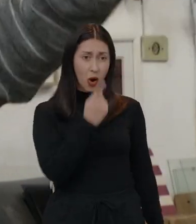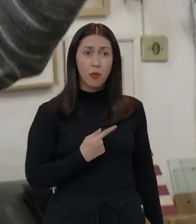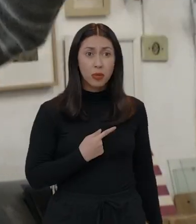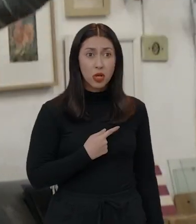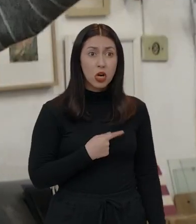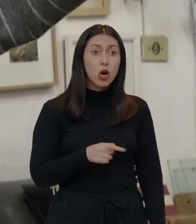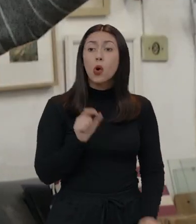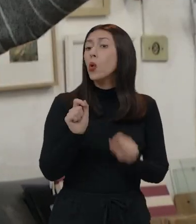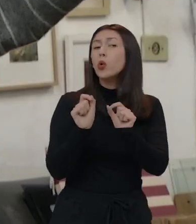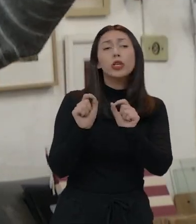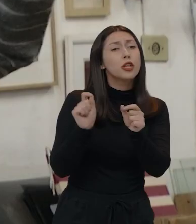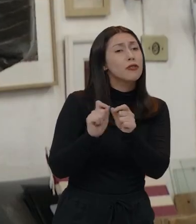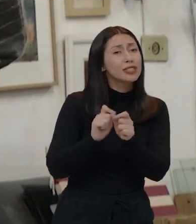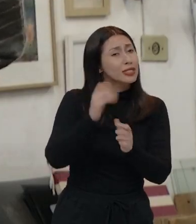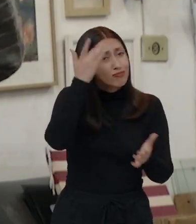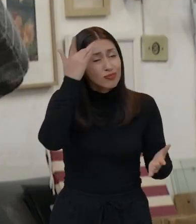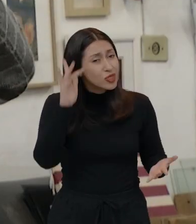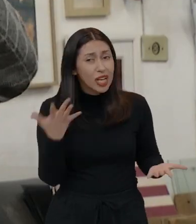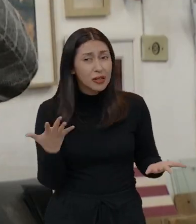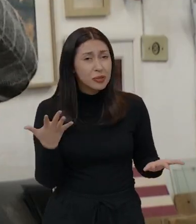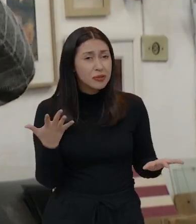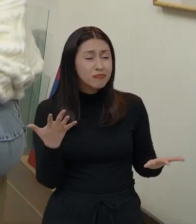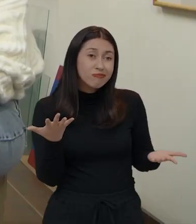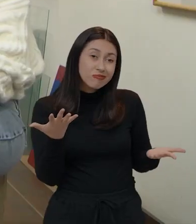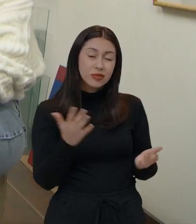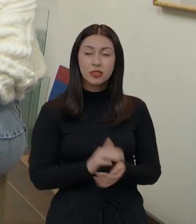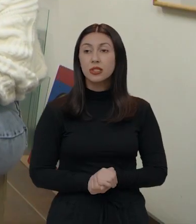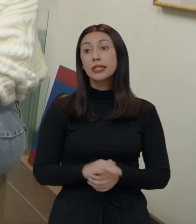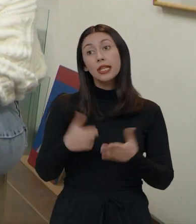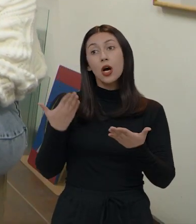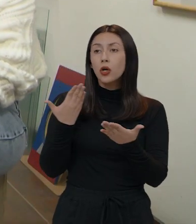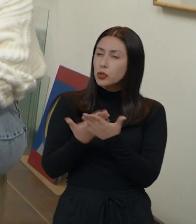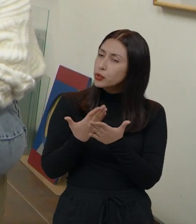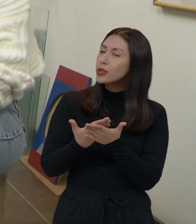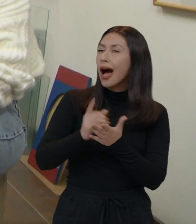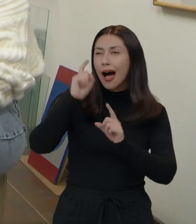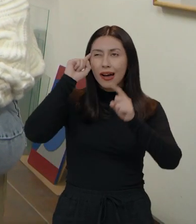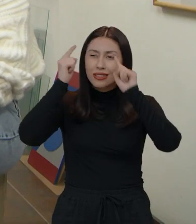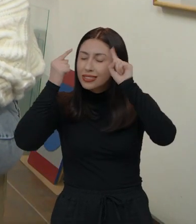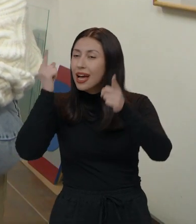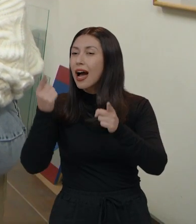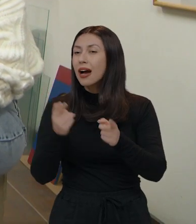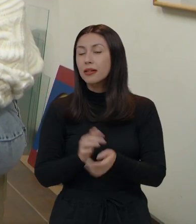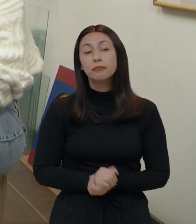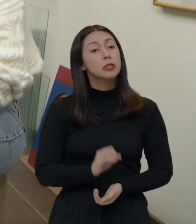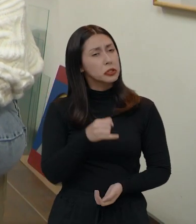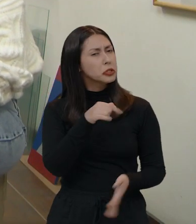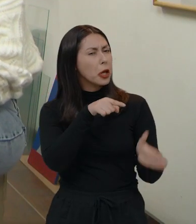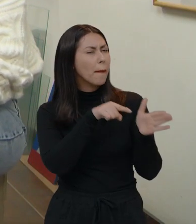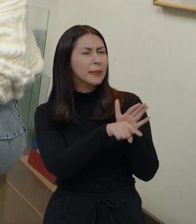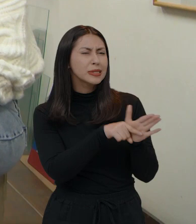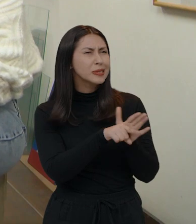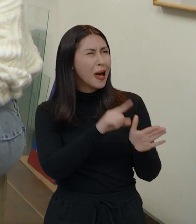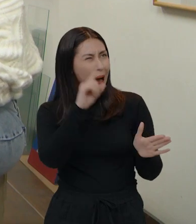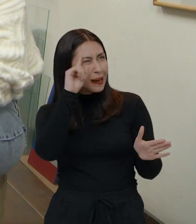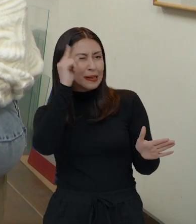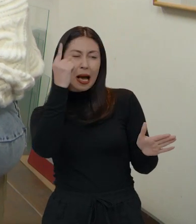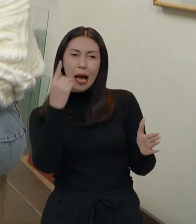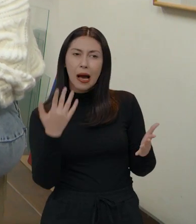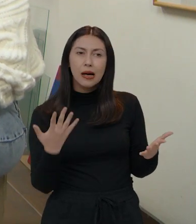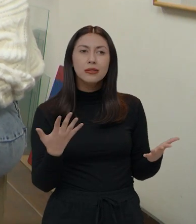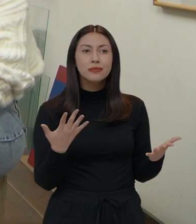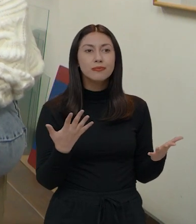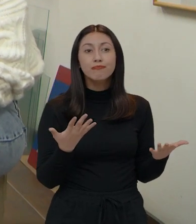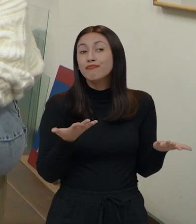Você não sabe o que um está fazendo. Que o outro está fazendo. Então é isso, estudar, ser original, estudar, criar, tem que pesquisar, né? Ser original, ser, sabe? Senão,